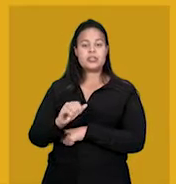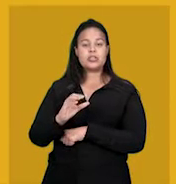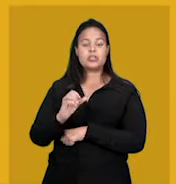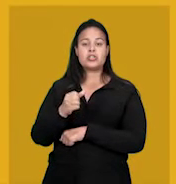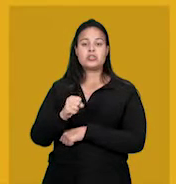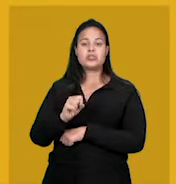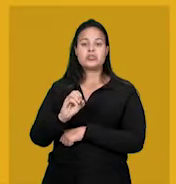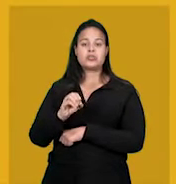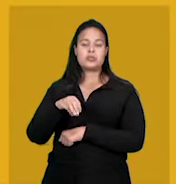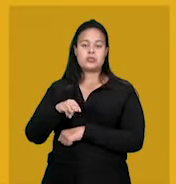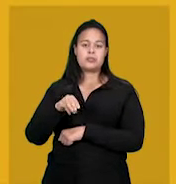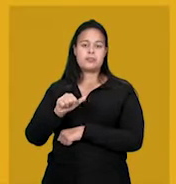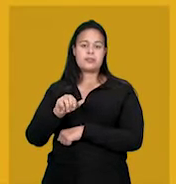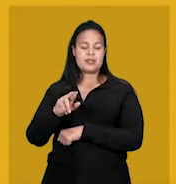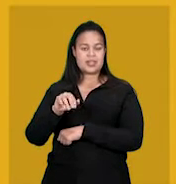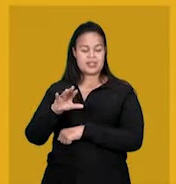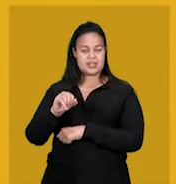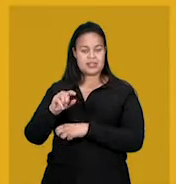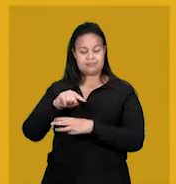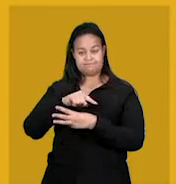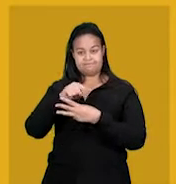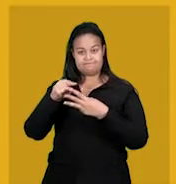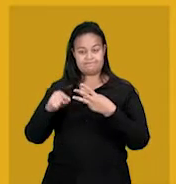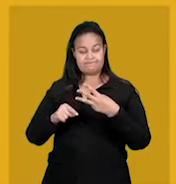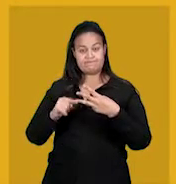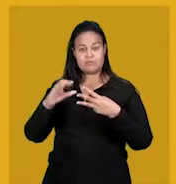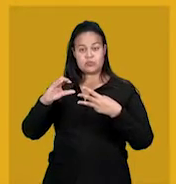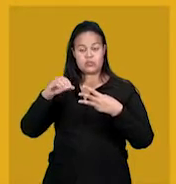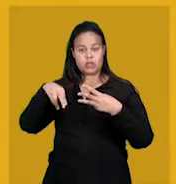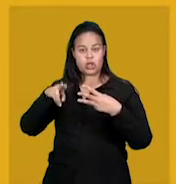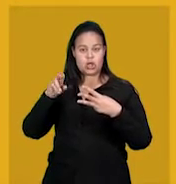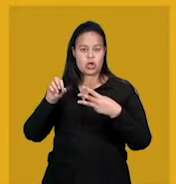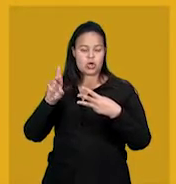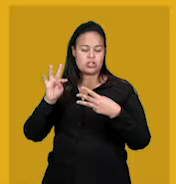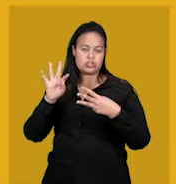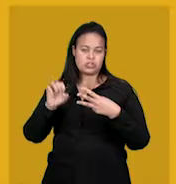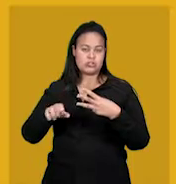Somália. Essas 3, Coreia do Norte também, aqui, ó.